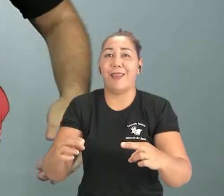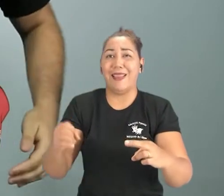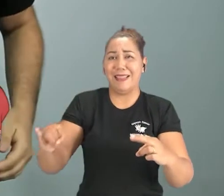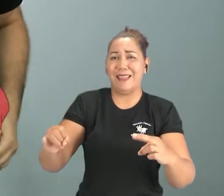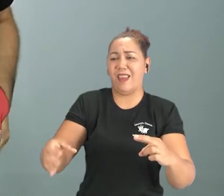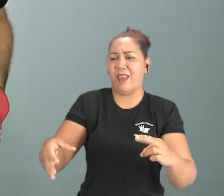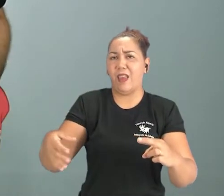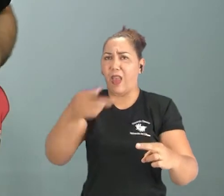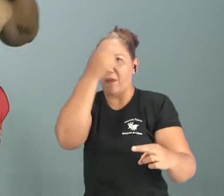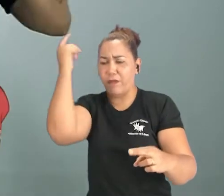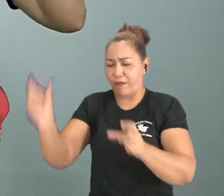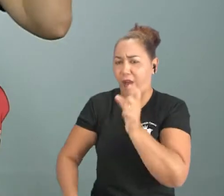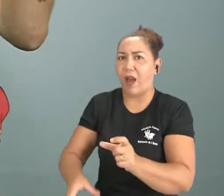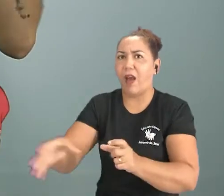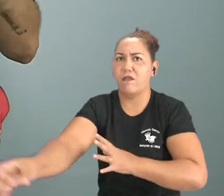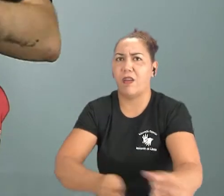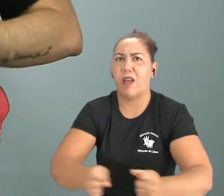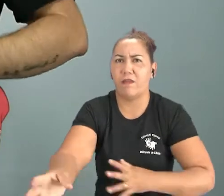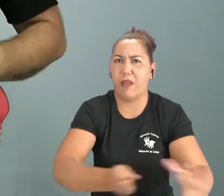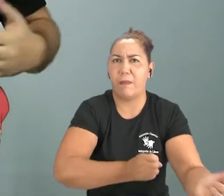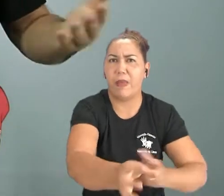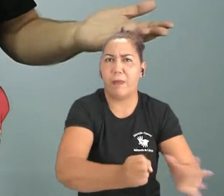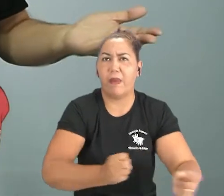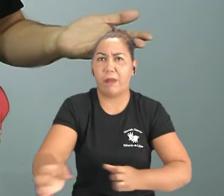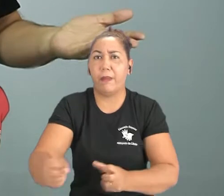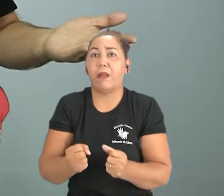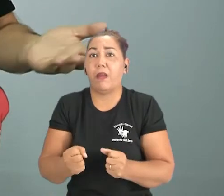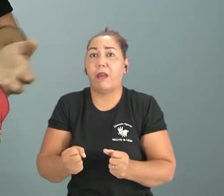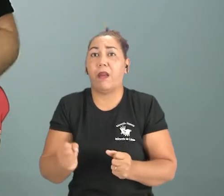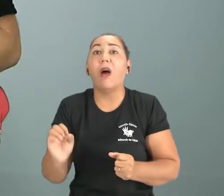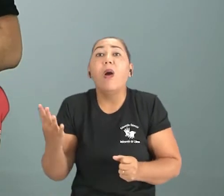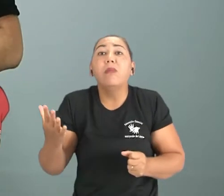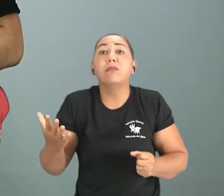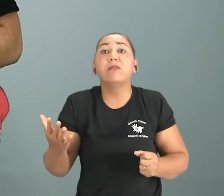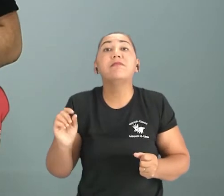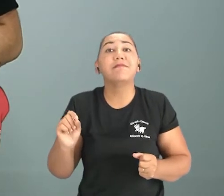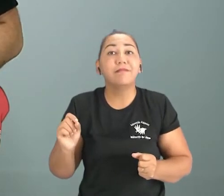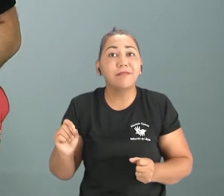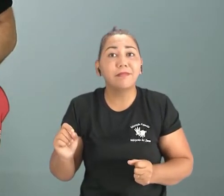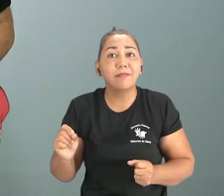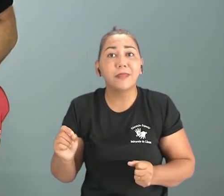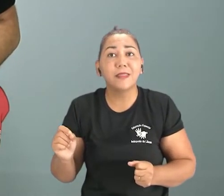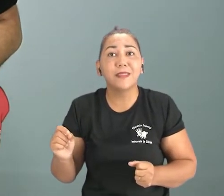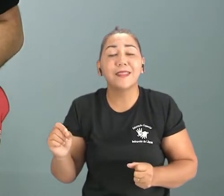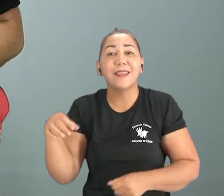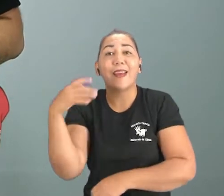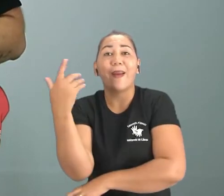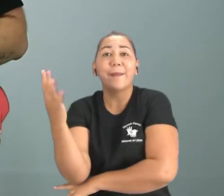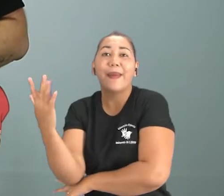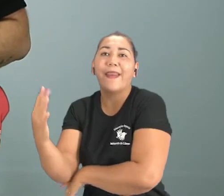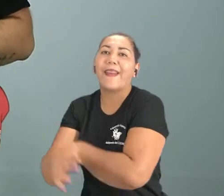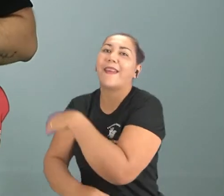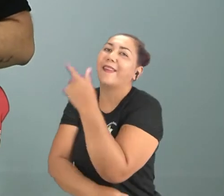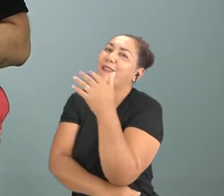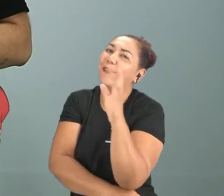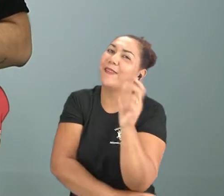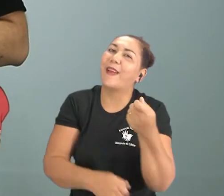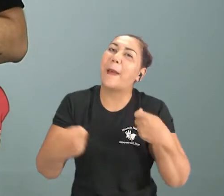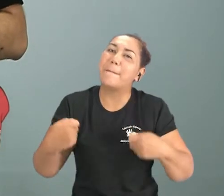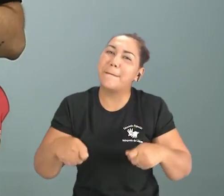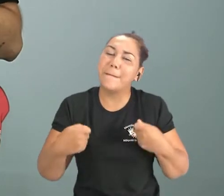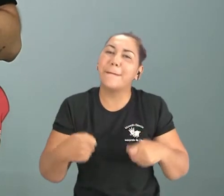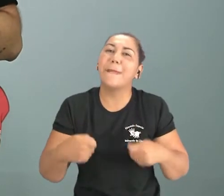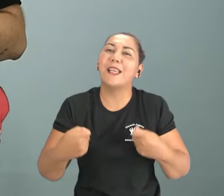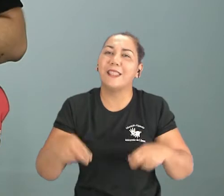pega aqui vai outro pego lá e vai outro pega e o que acontece leva que a gente sempre fala sobre o meio ambiente a gente precisa